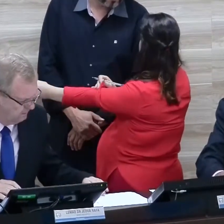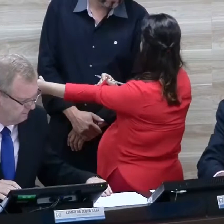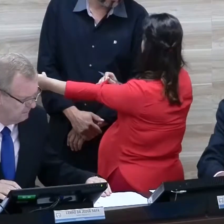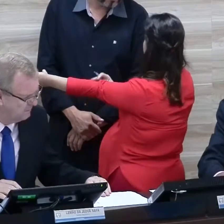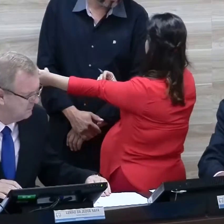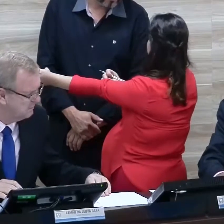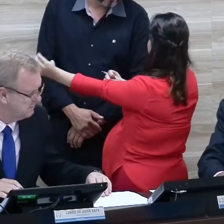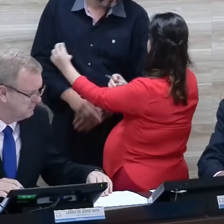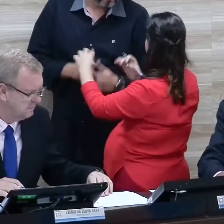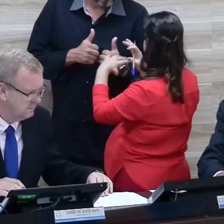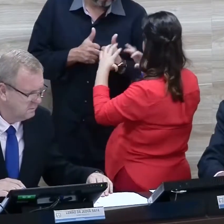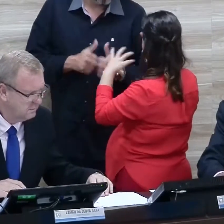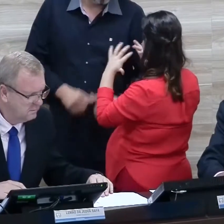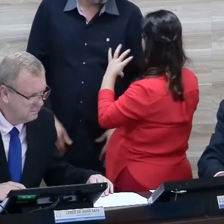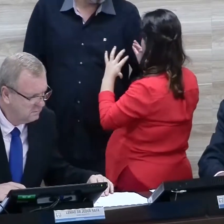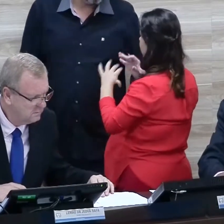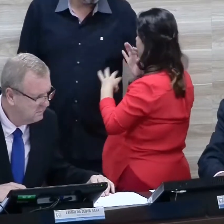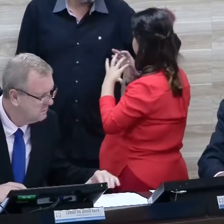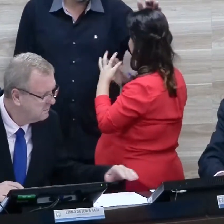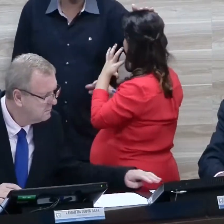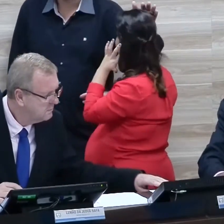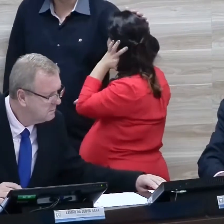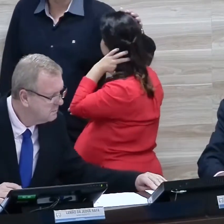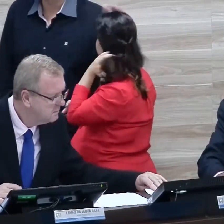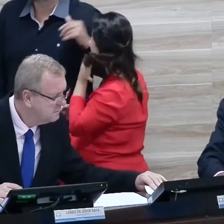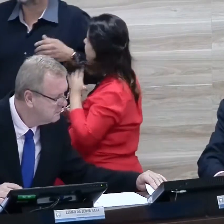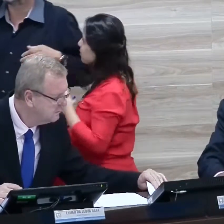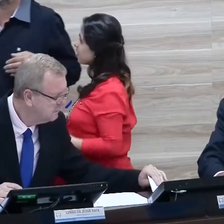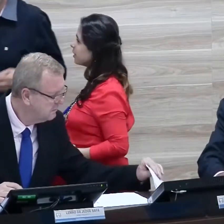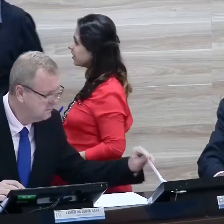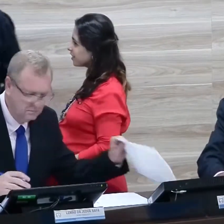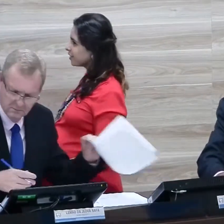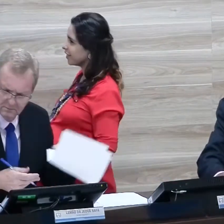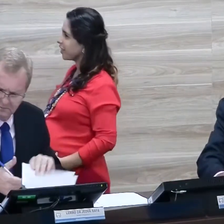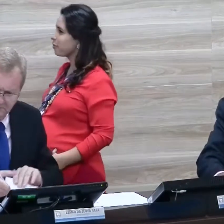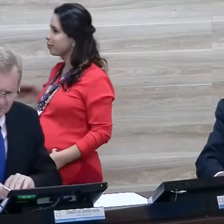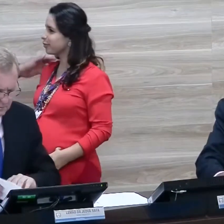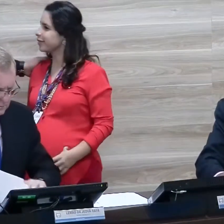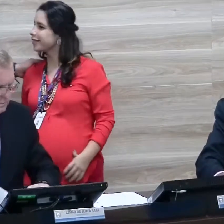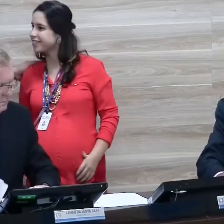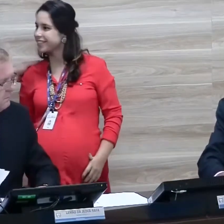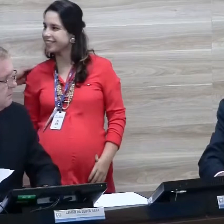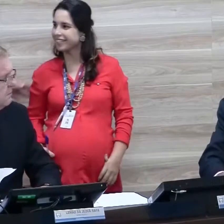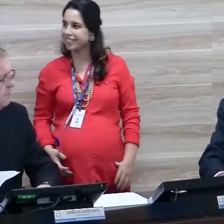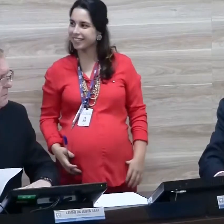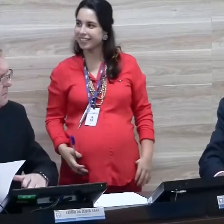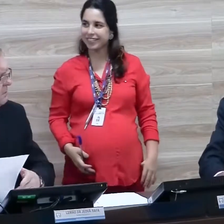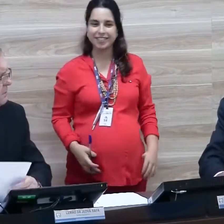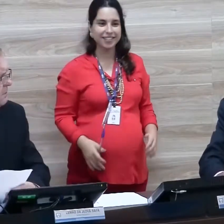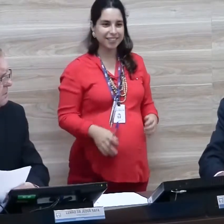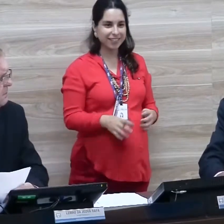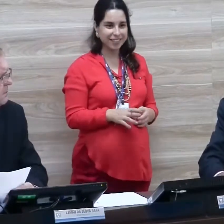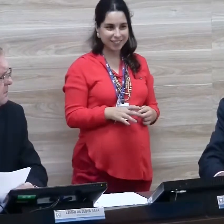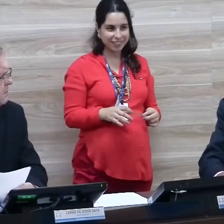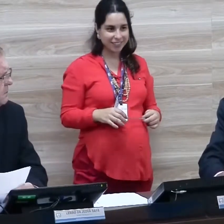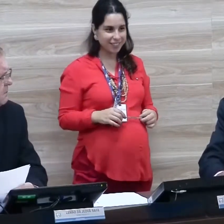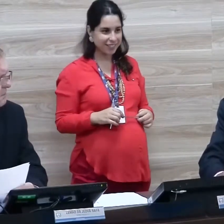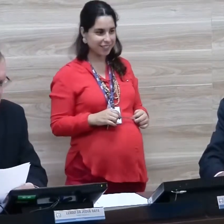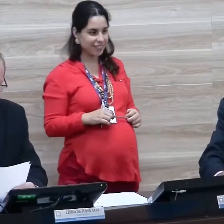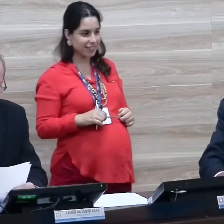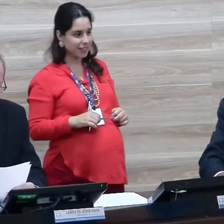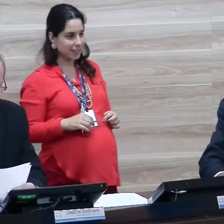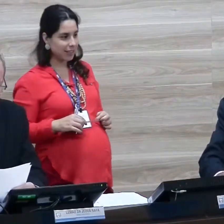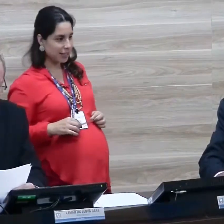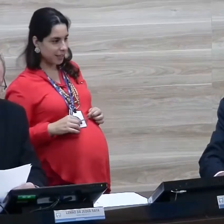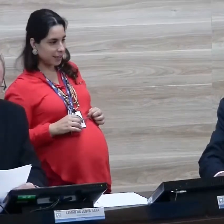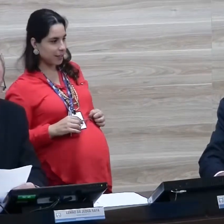8/2019. Projeto de lei complementar número 3/2019, requerimento. Requeremos, com fundamento na letra B